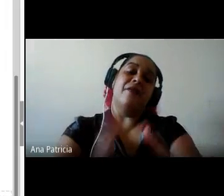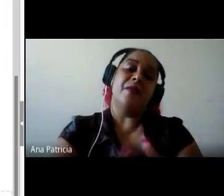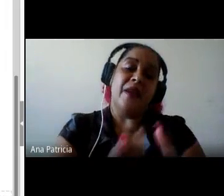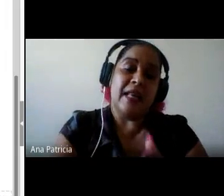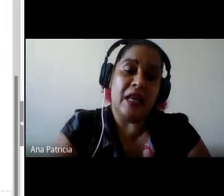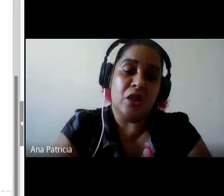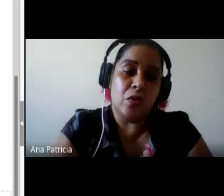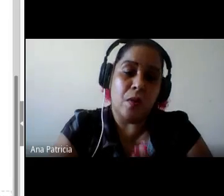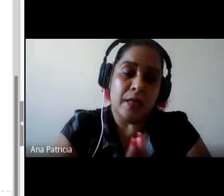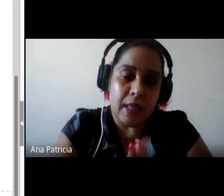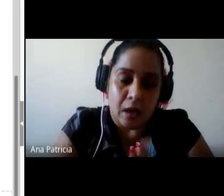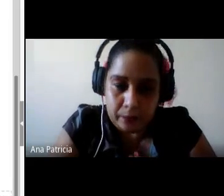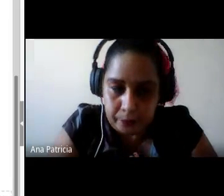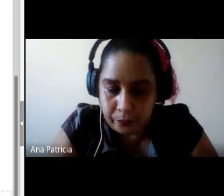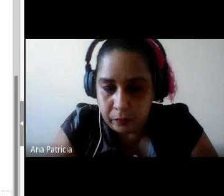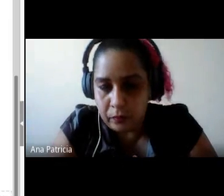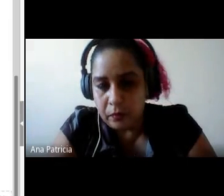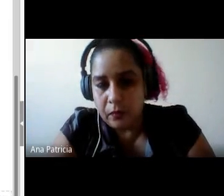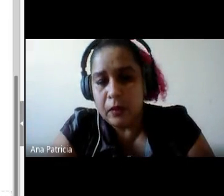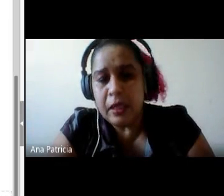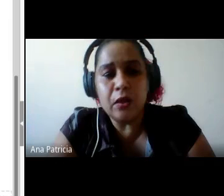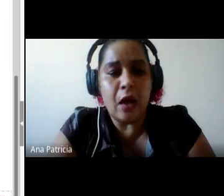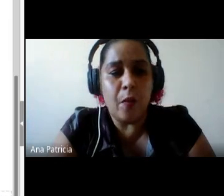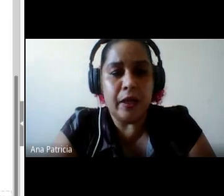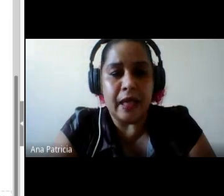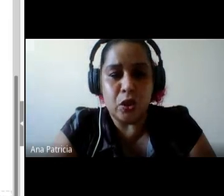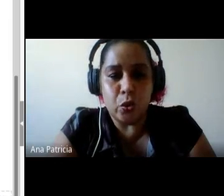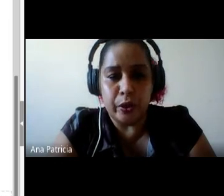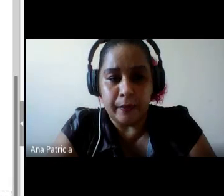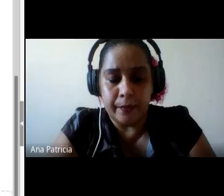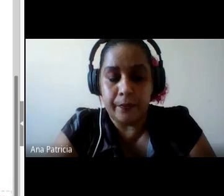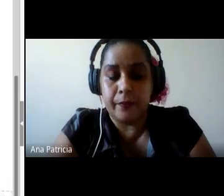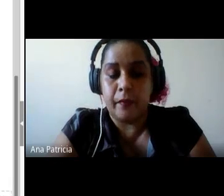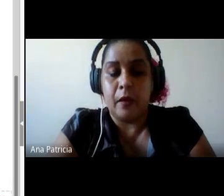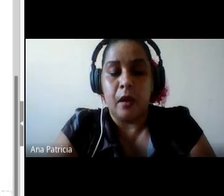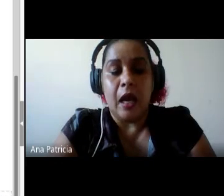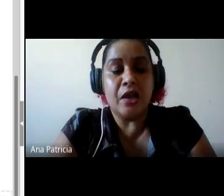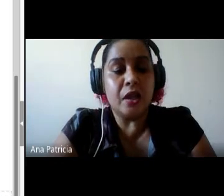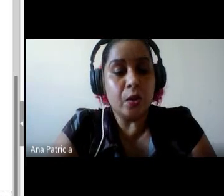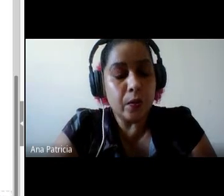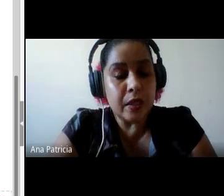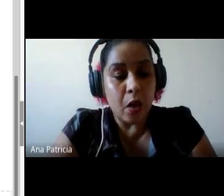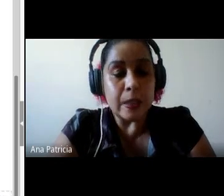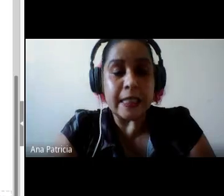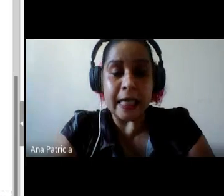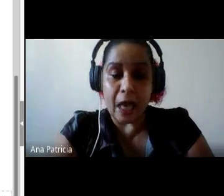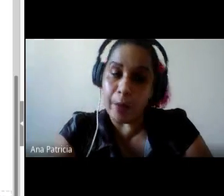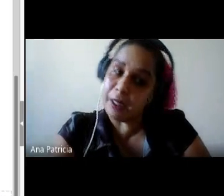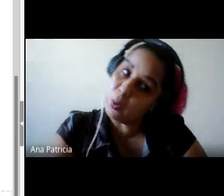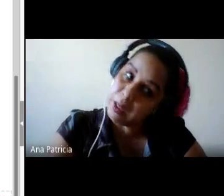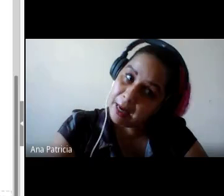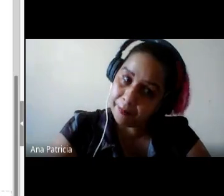Aí vamos falar da questão nome e sinal. Dentro da comunidade surda, a gente usa o